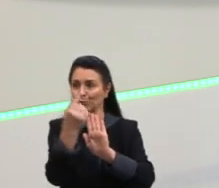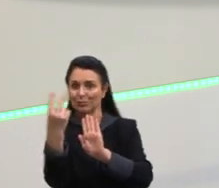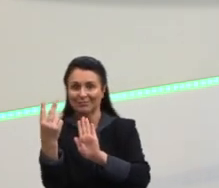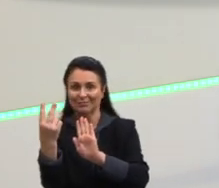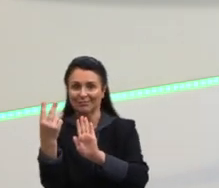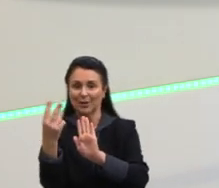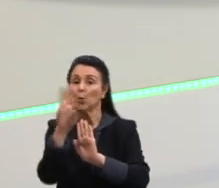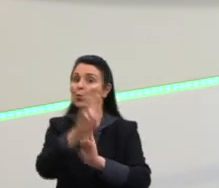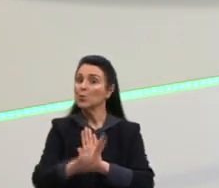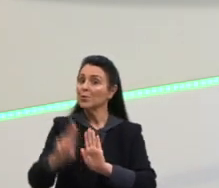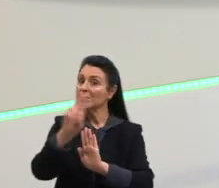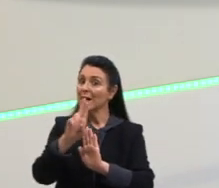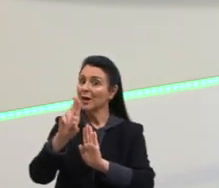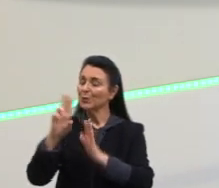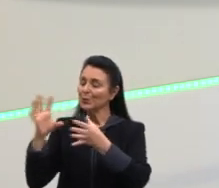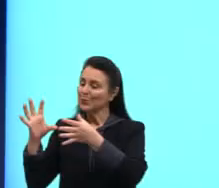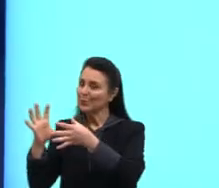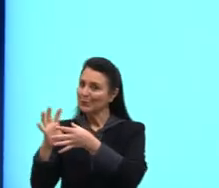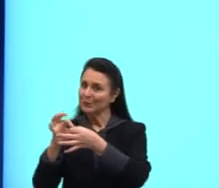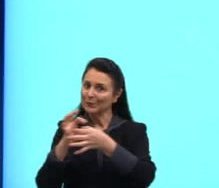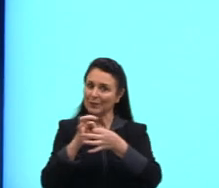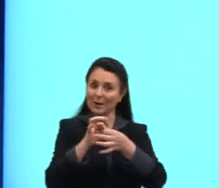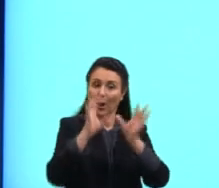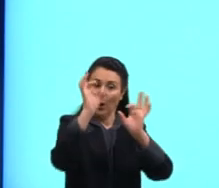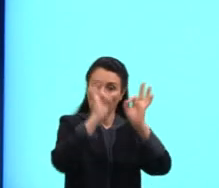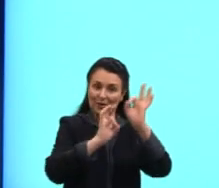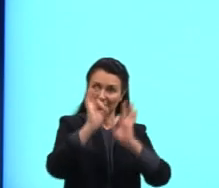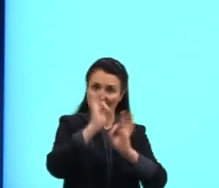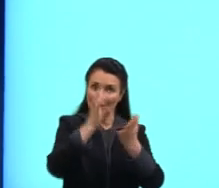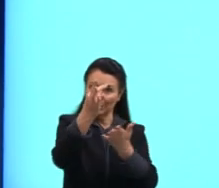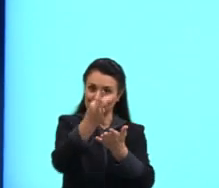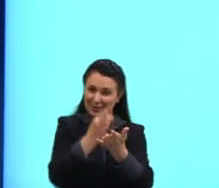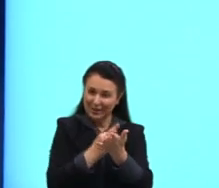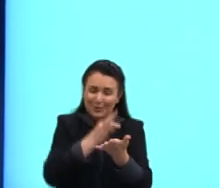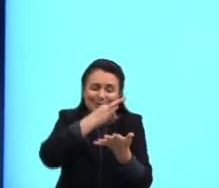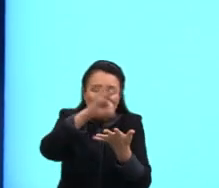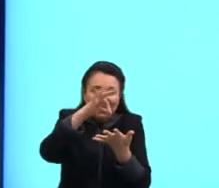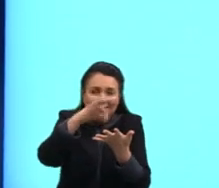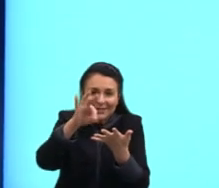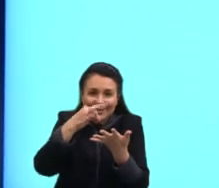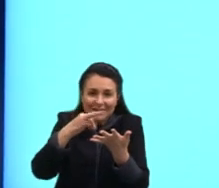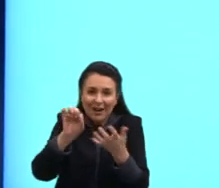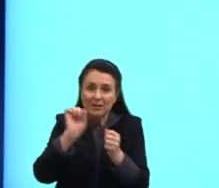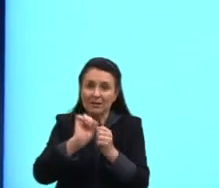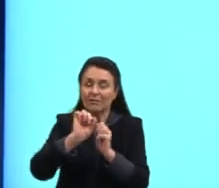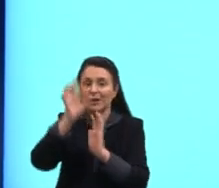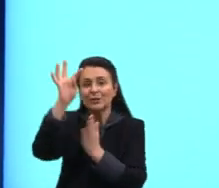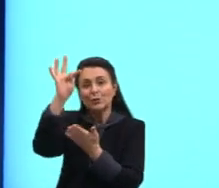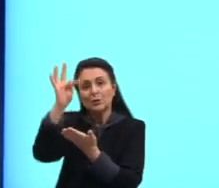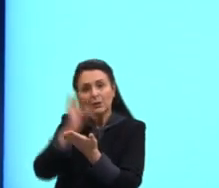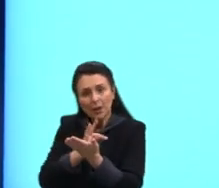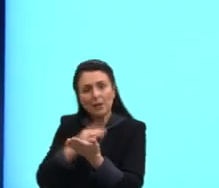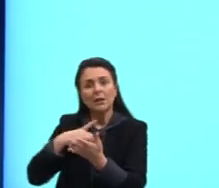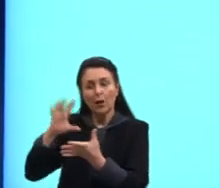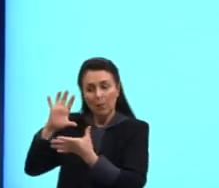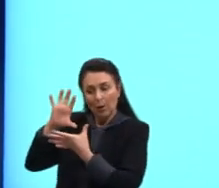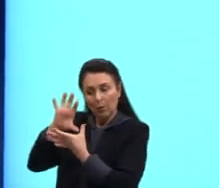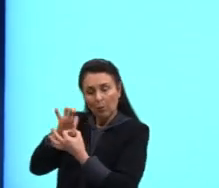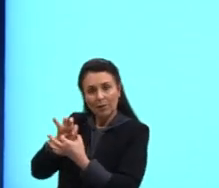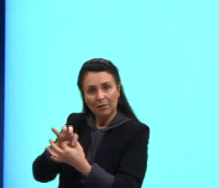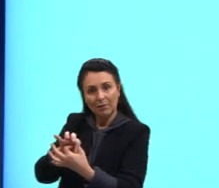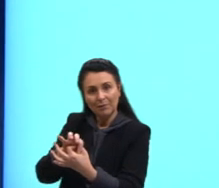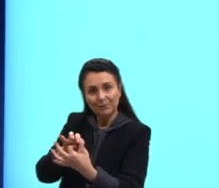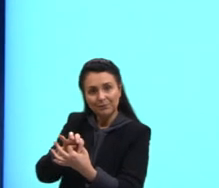conectores né esses organizadores textuais esses detalhes que fazem com que esse texto seja coeso